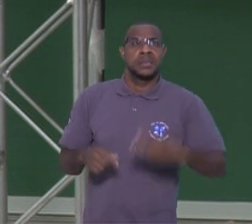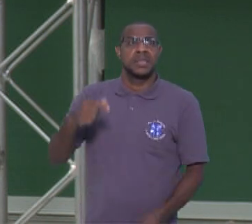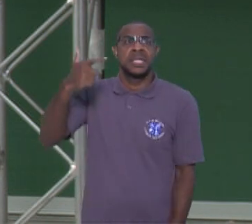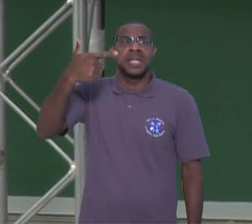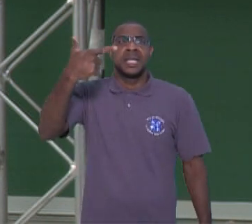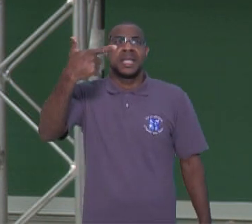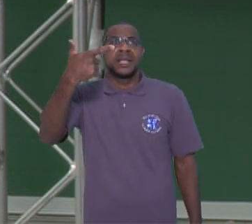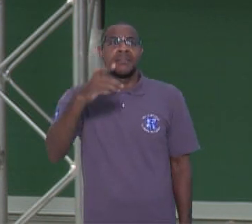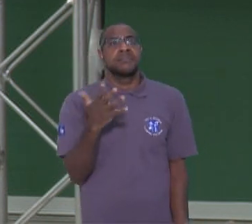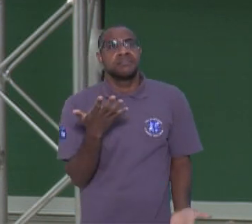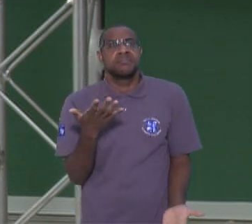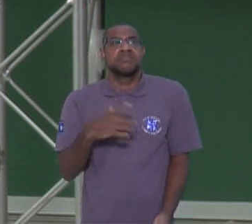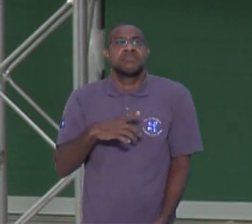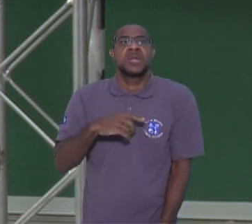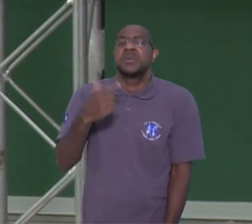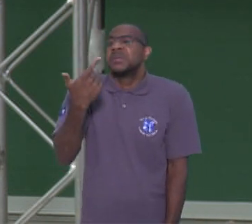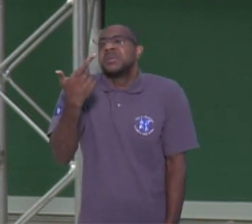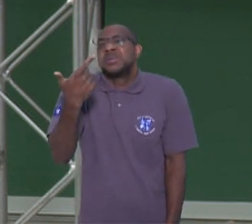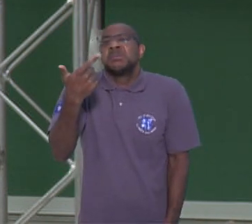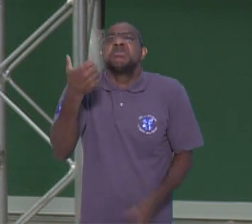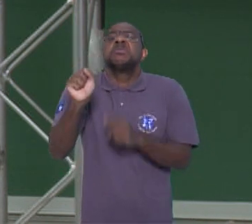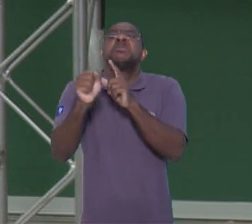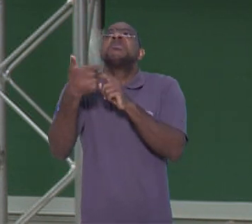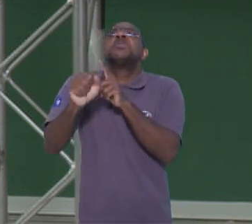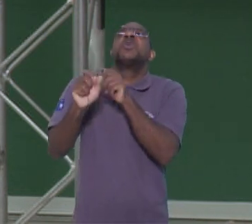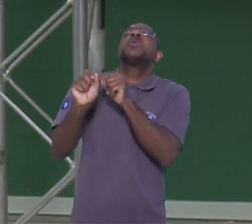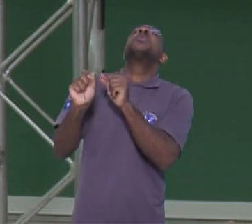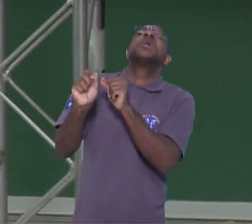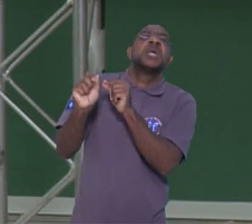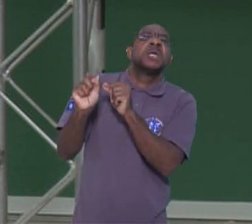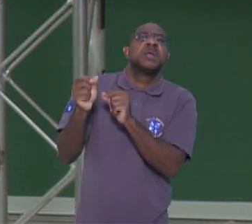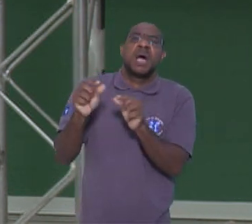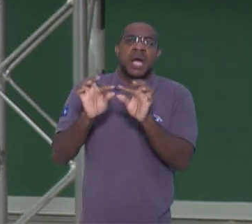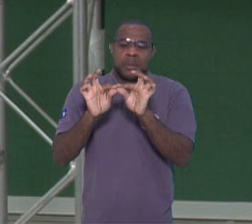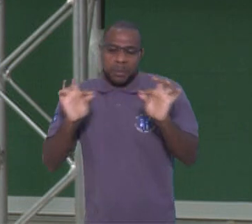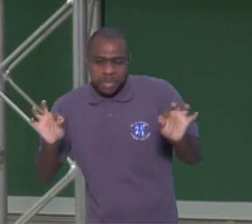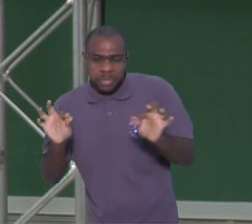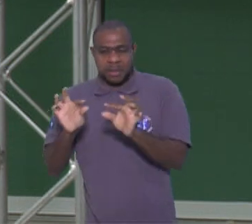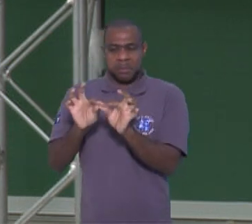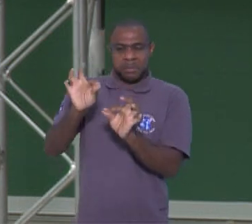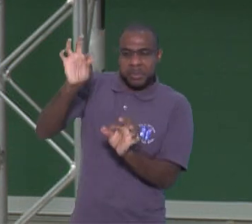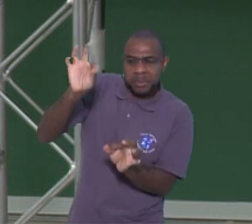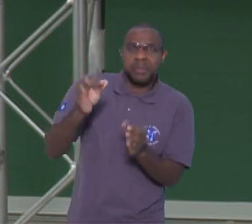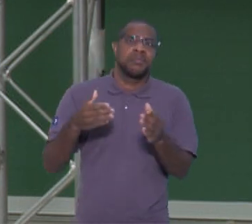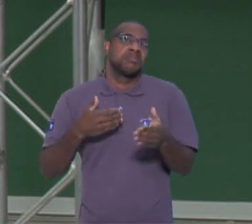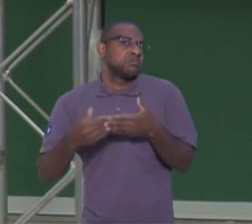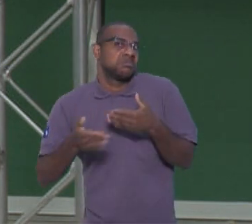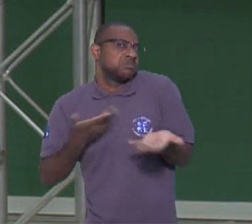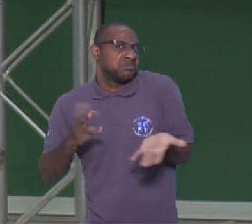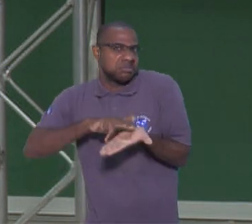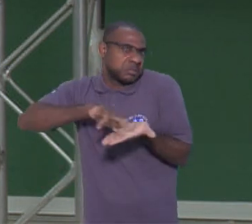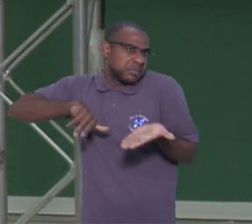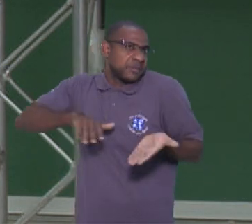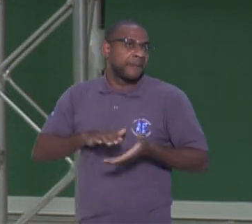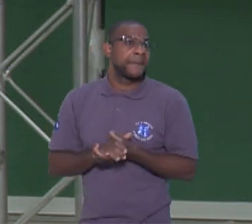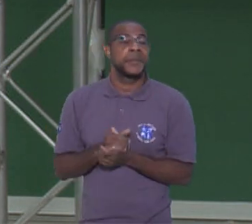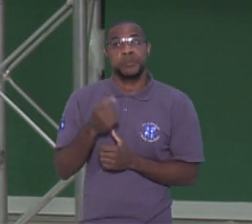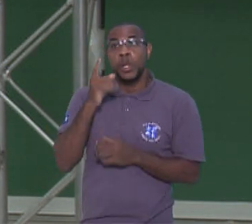18 centímetros, 18 metros. Mas aqui a unidade não interessa. É mais para que você possa entender, meu coleguinha. Veja só.